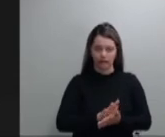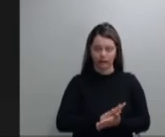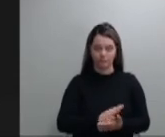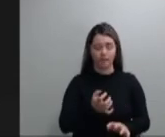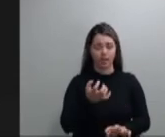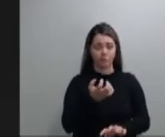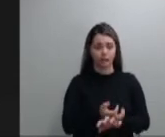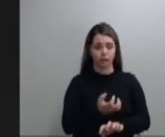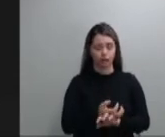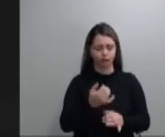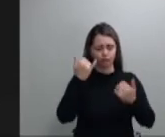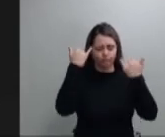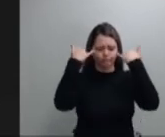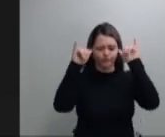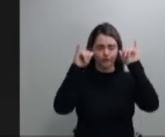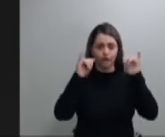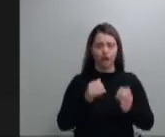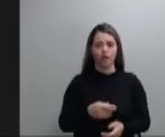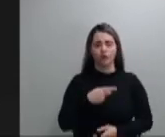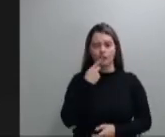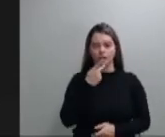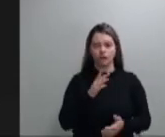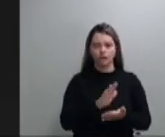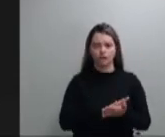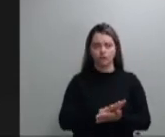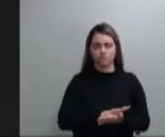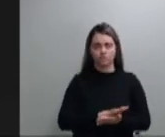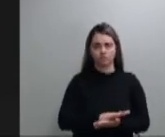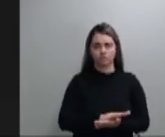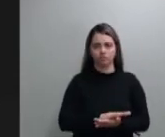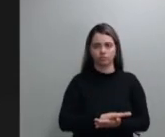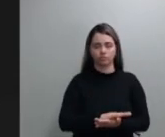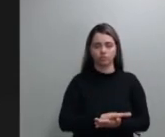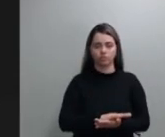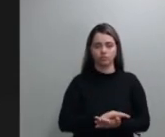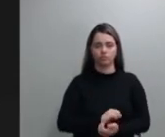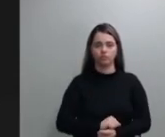não é